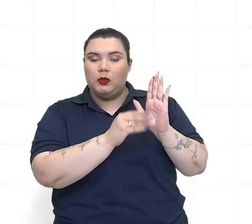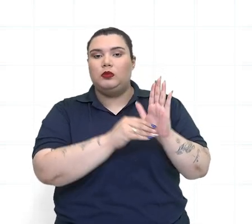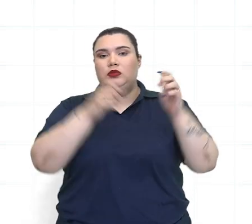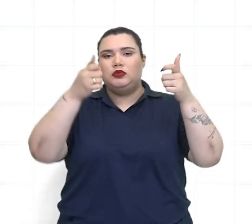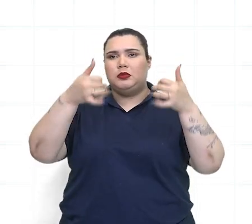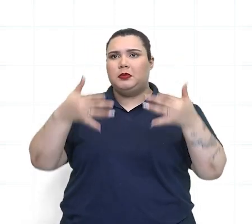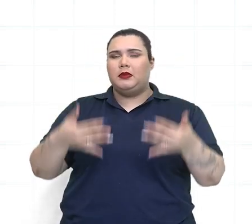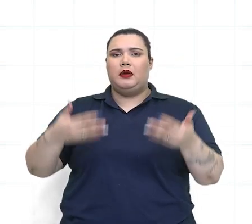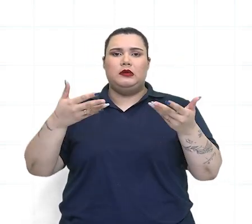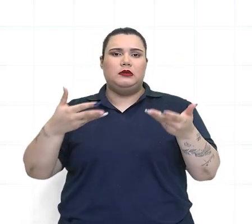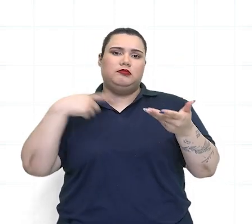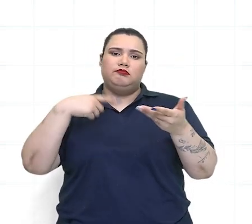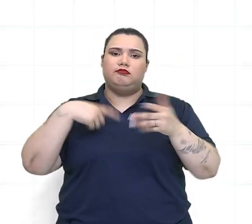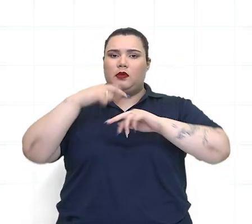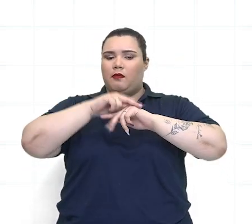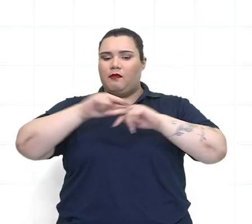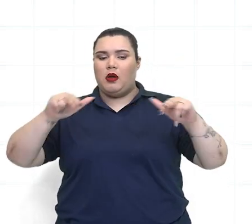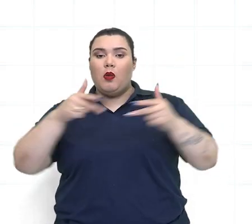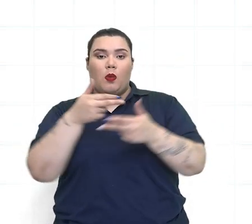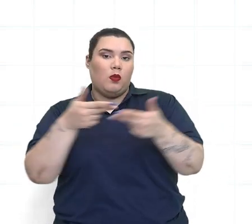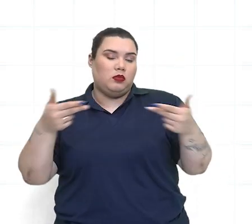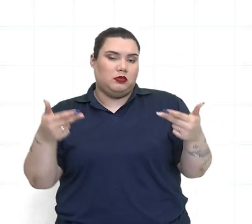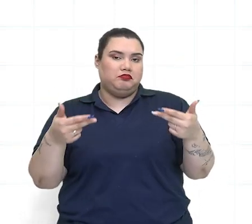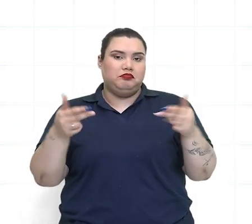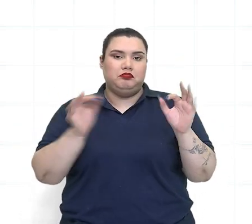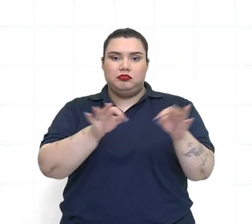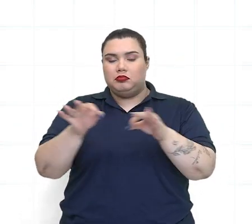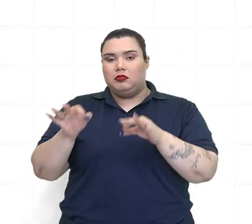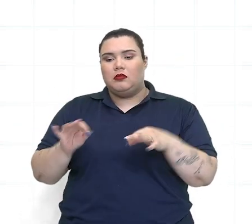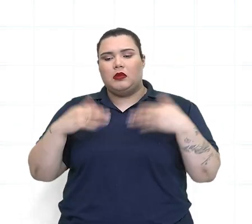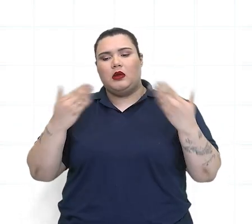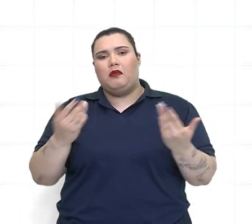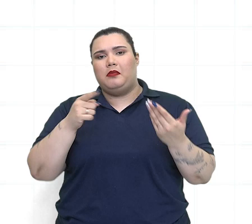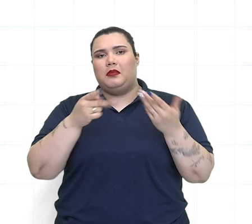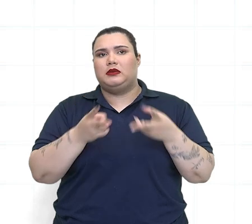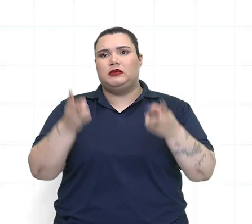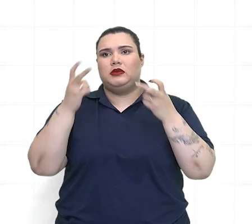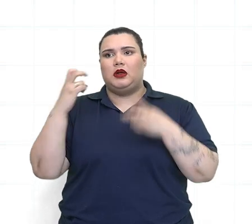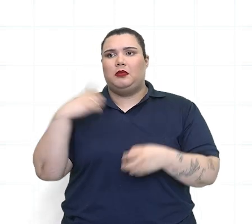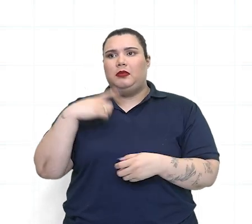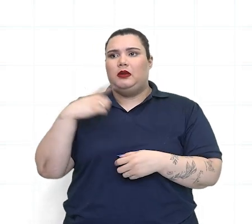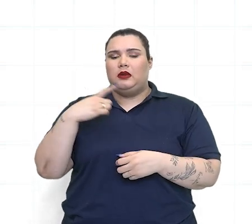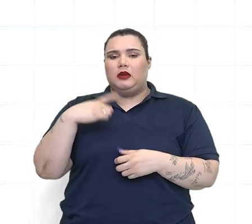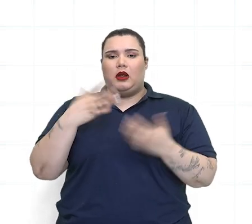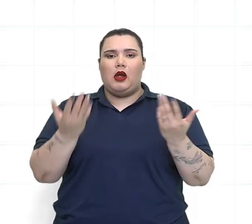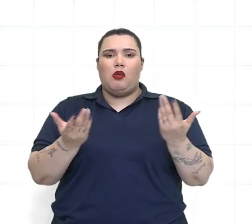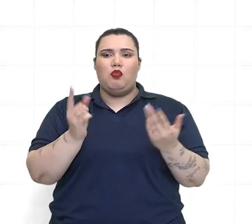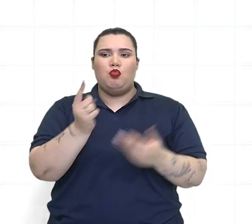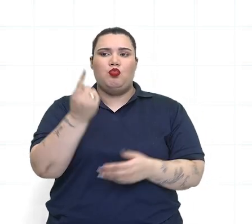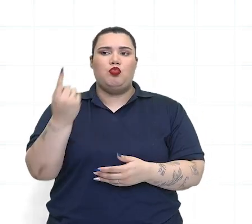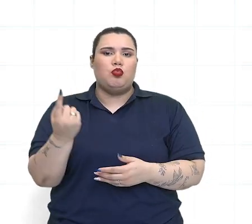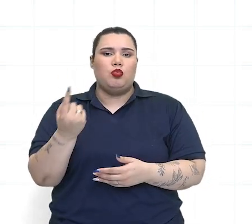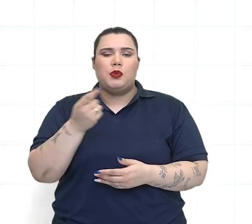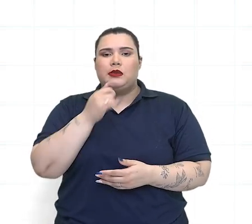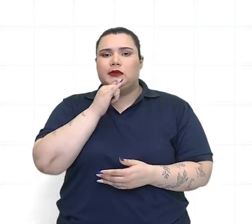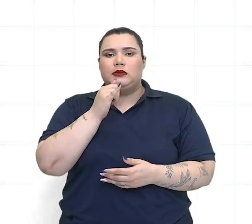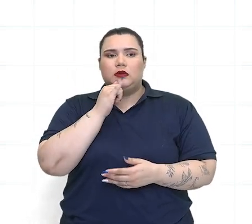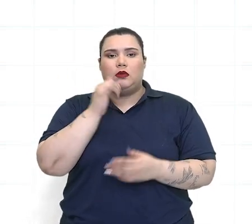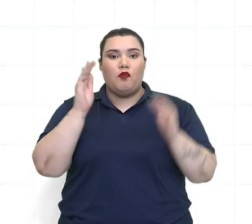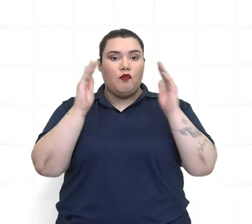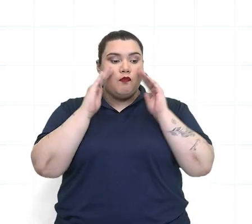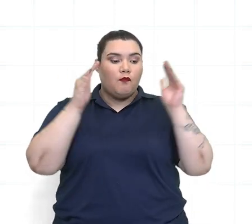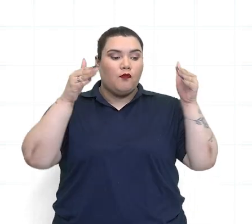de várias coisas, né? E de repente você vê que tem um lá que está, né,